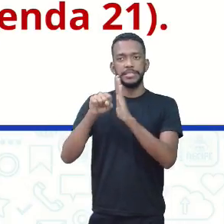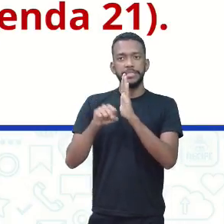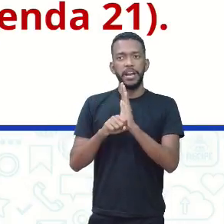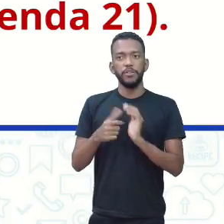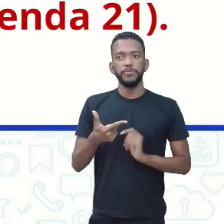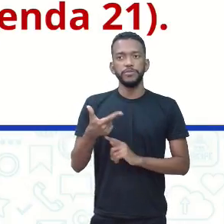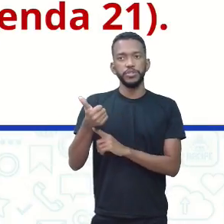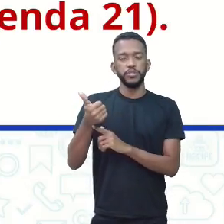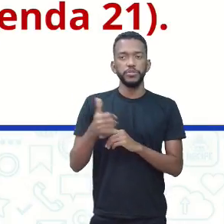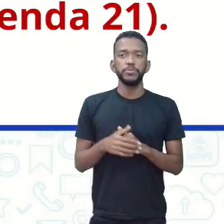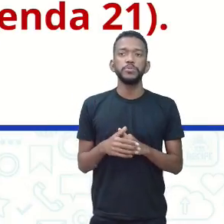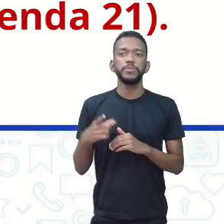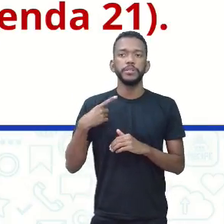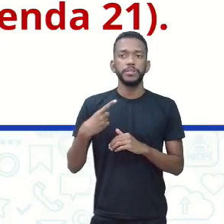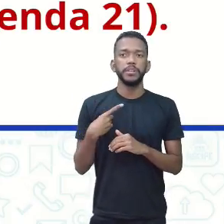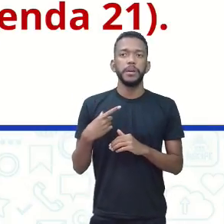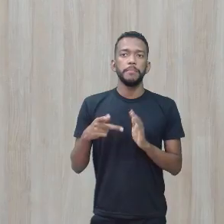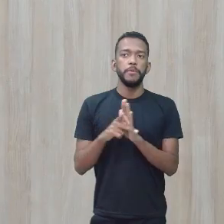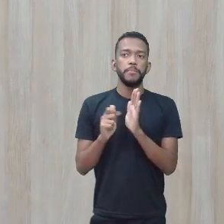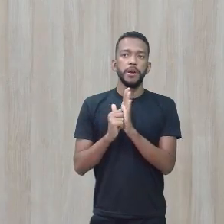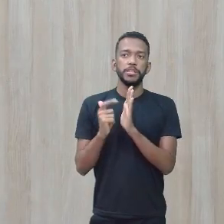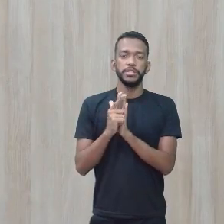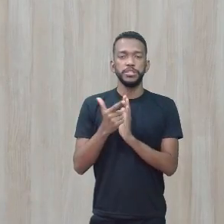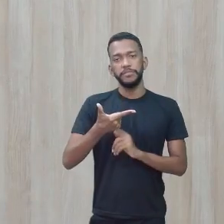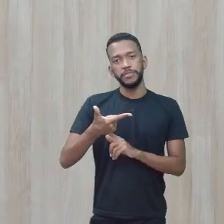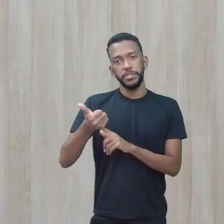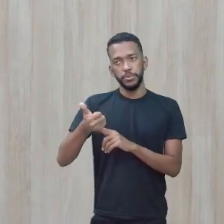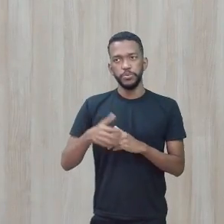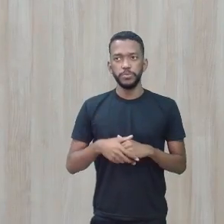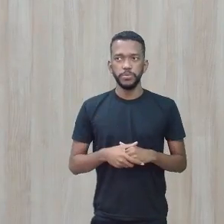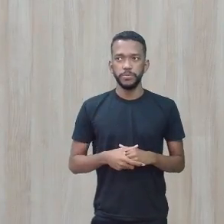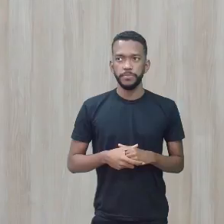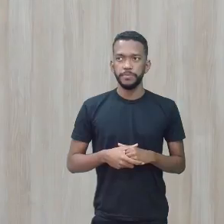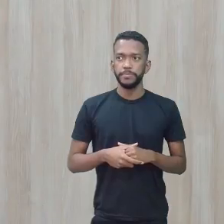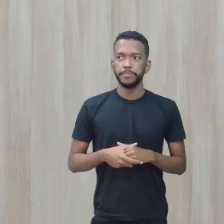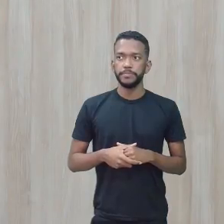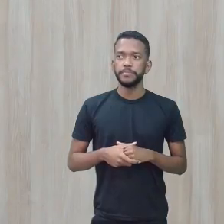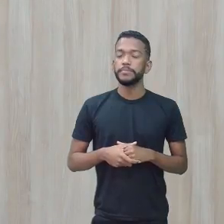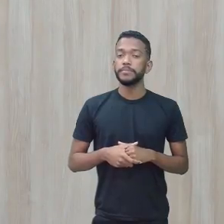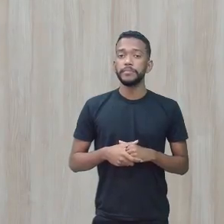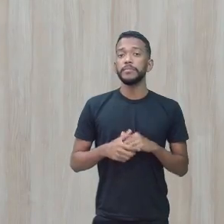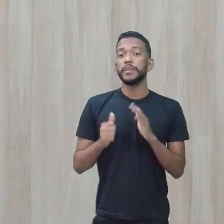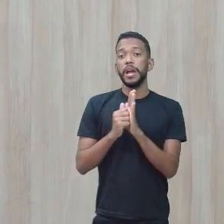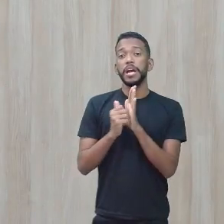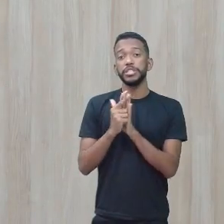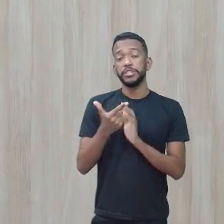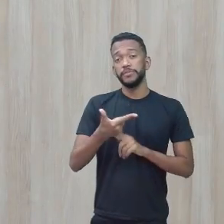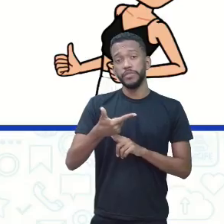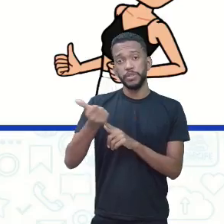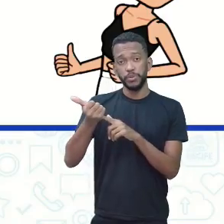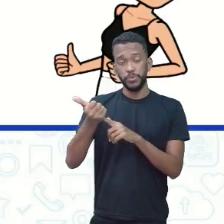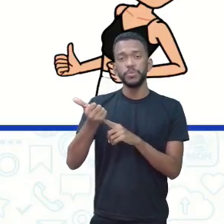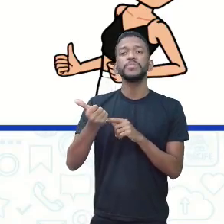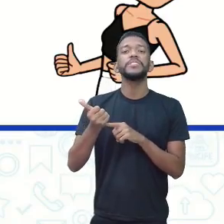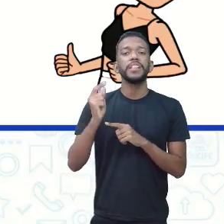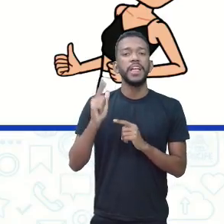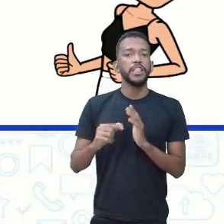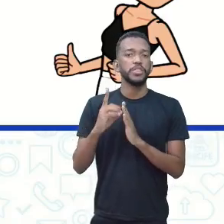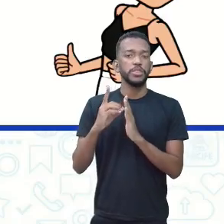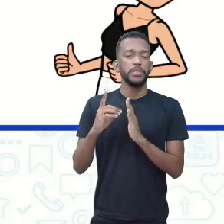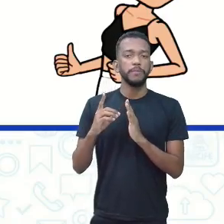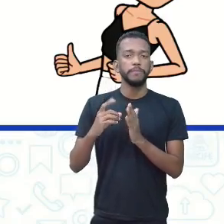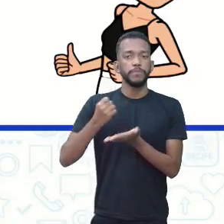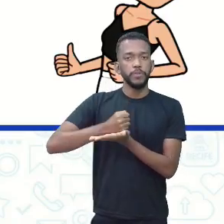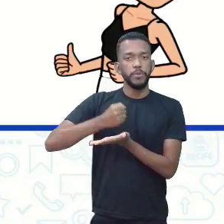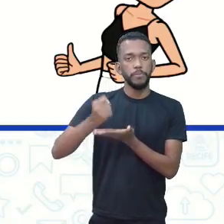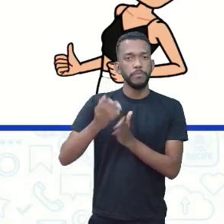é a chamada Agenda 21. Vamos ver aqui. A Agenda 21, né, foi um documento que estabeleceu